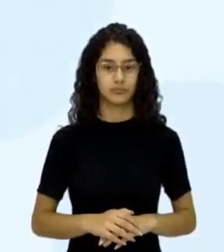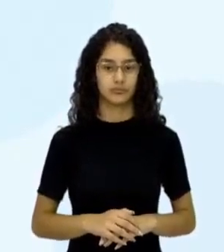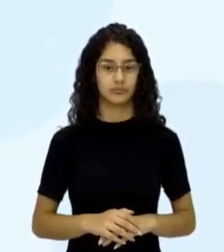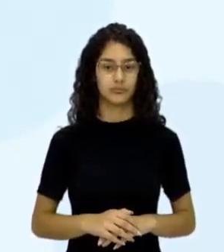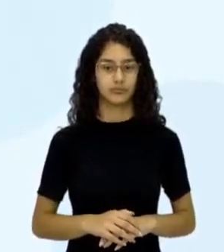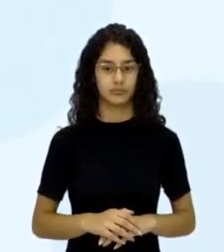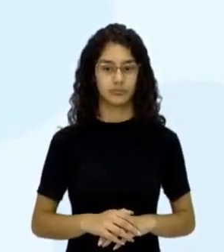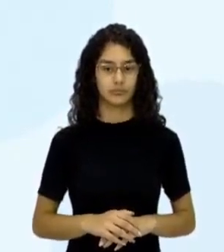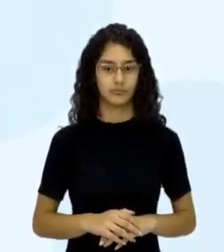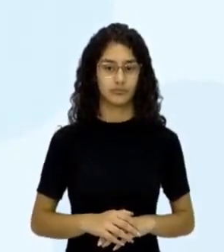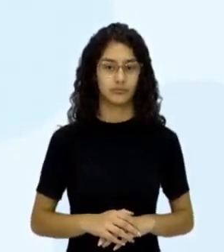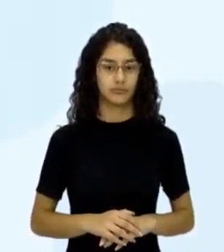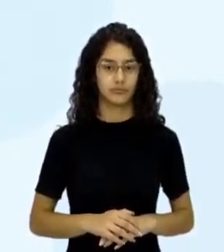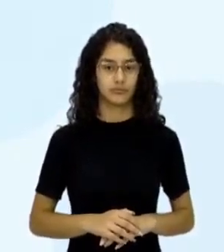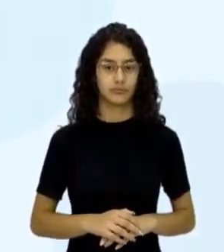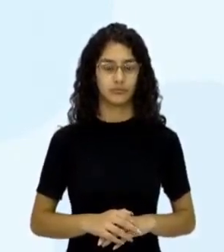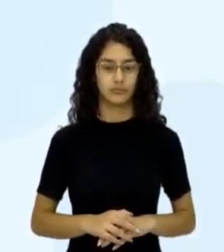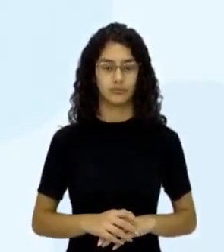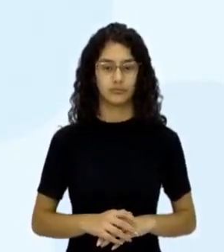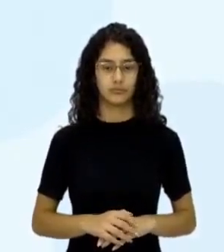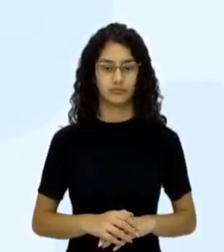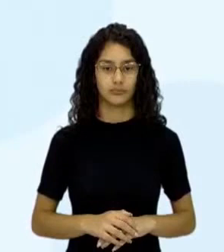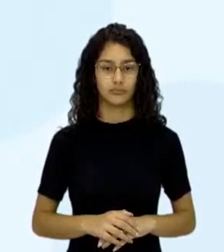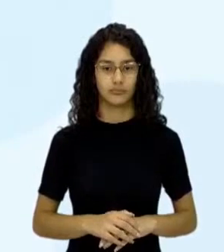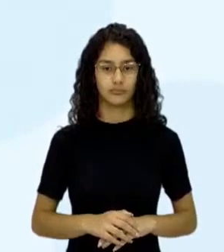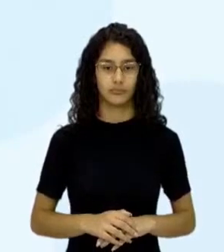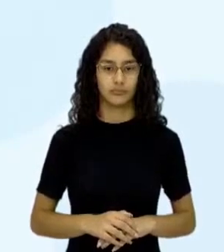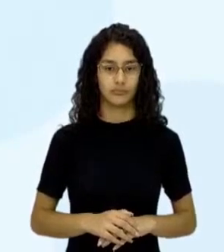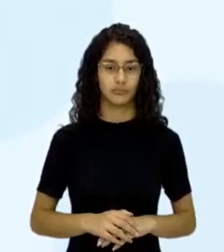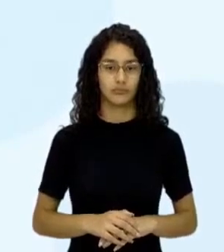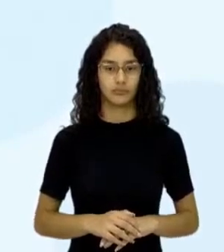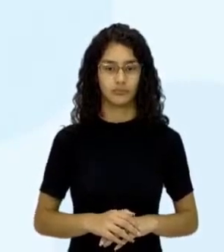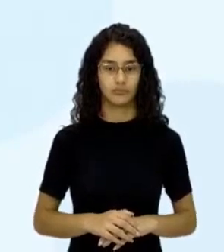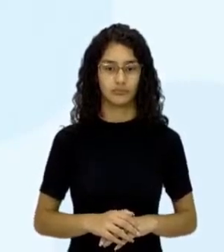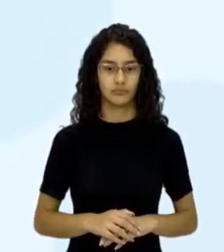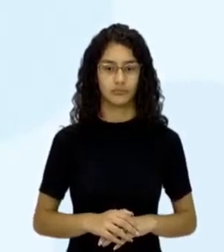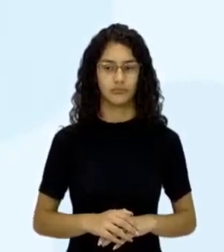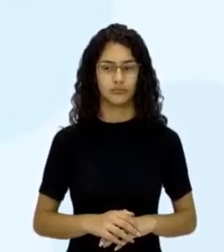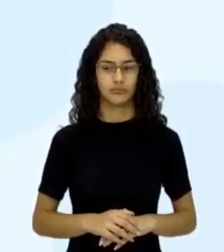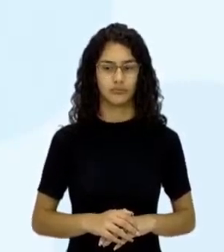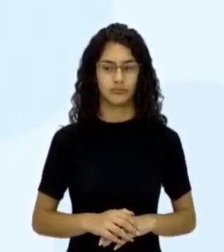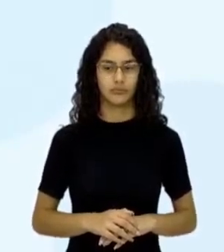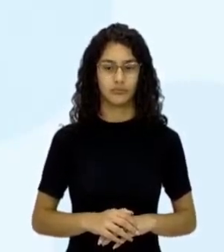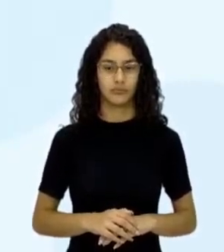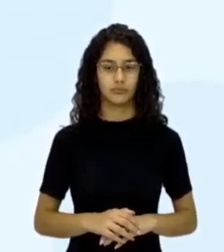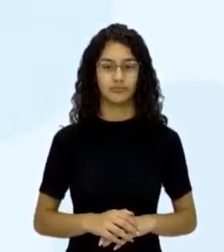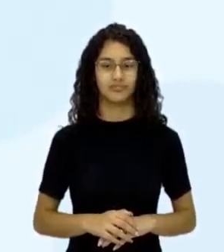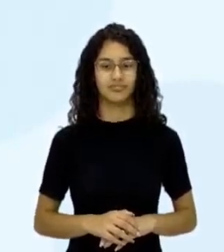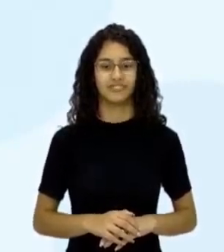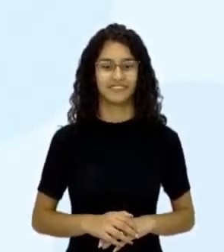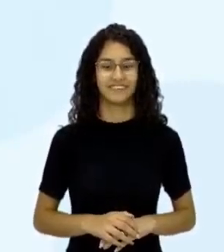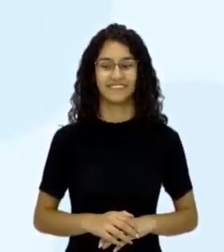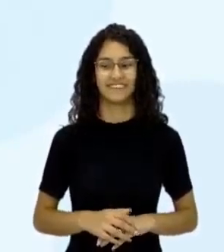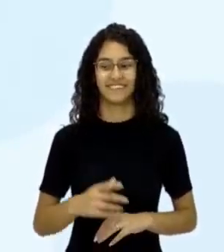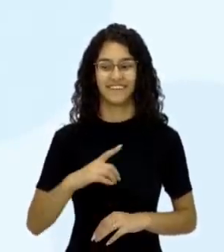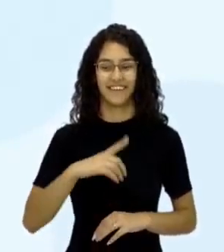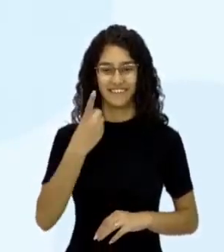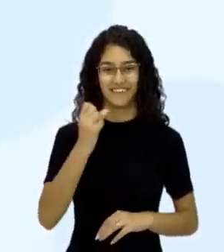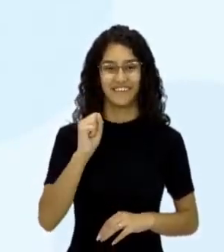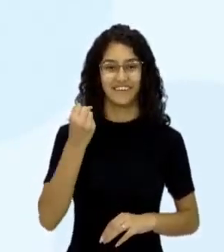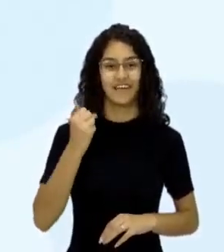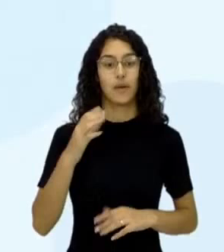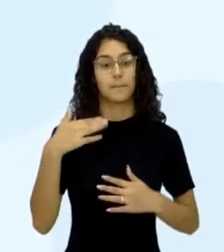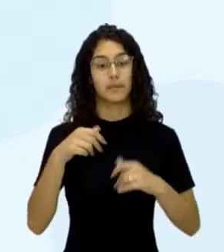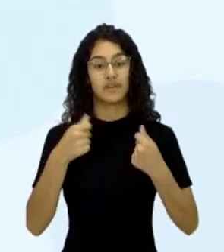15, 18, 3, 3, 6, 9, 12, 15, 18, né? Aqui tem 18, mas deveria